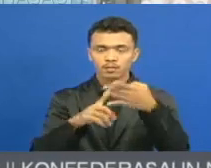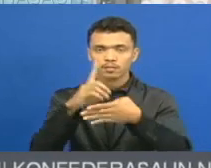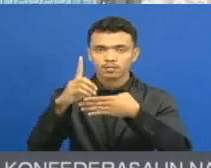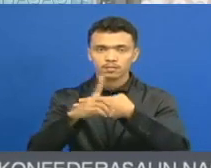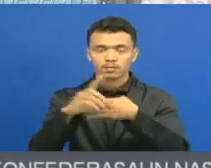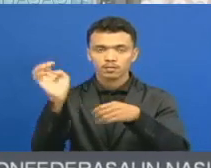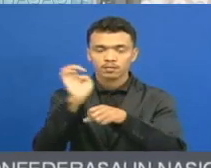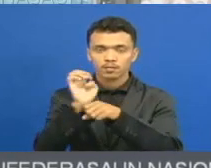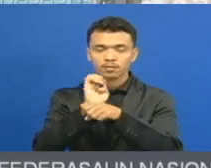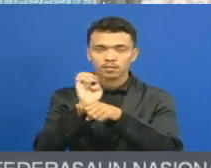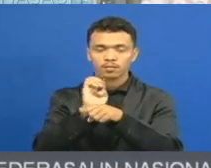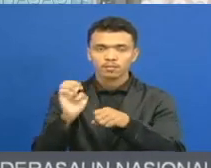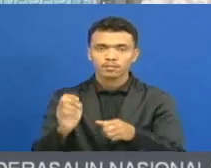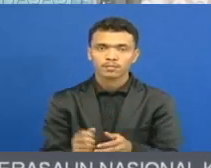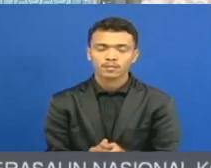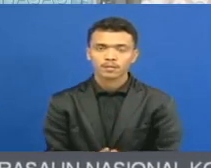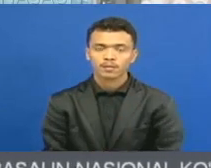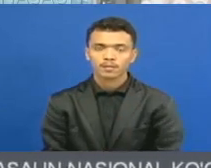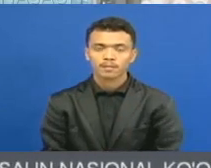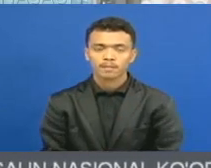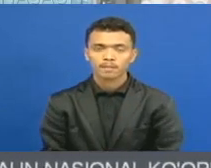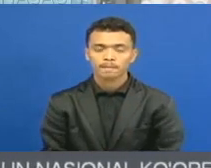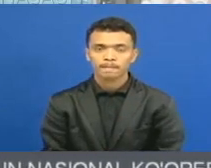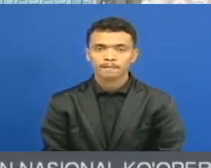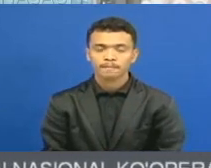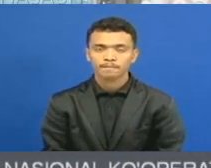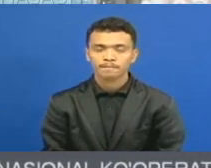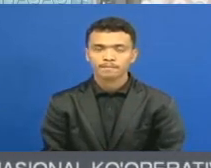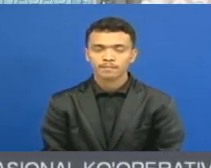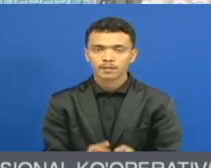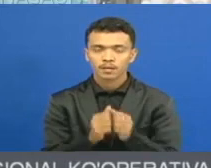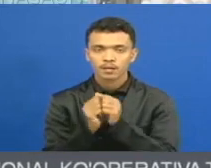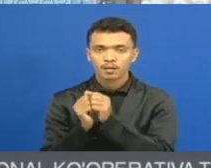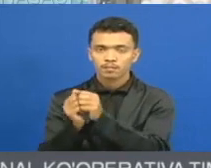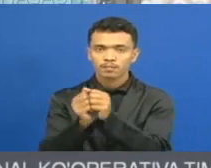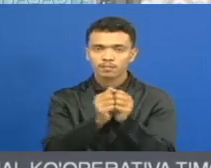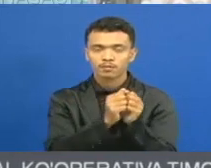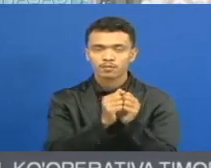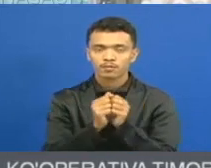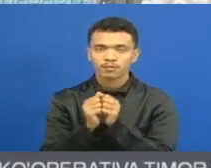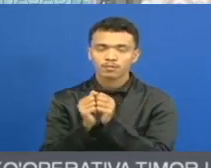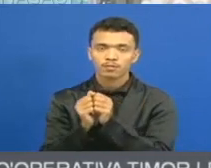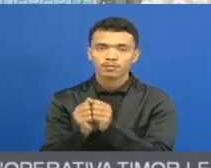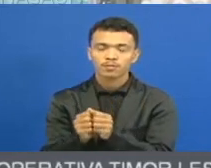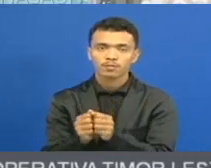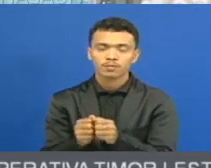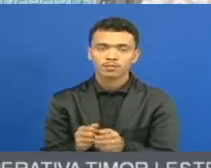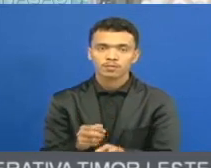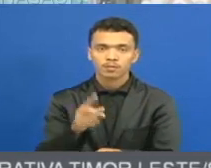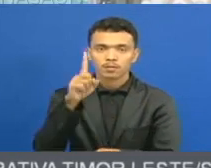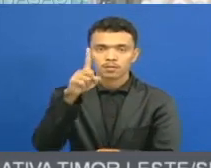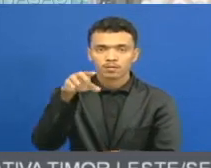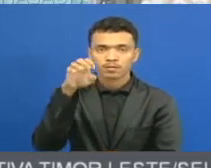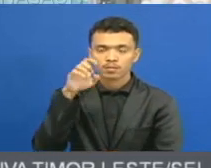economia cooperativa e economia social da iha ne iha hamutuk agora de down e cooperativa hamutuk crédito atusida